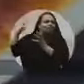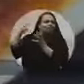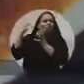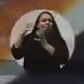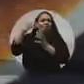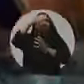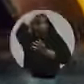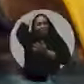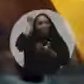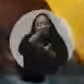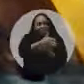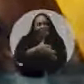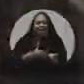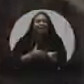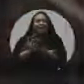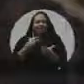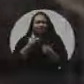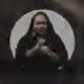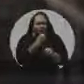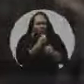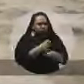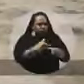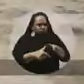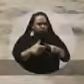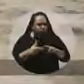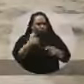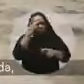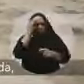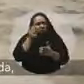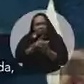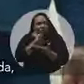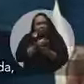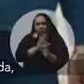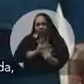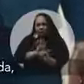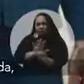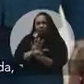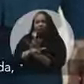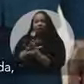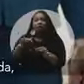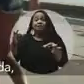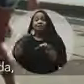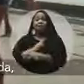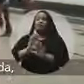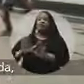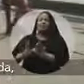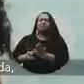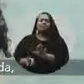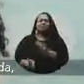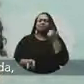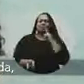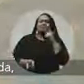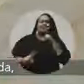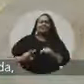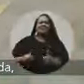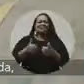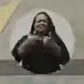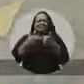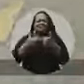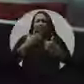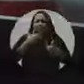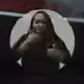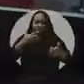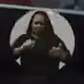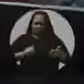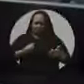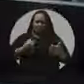do acarajé. A obra gera empregos durante a construção, mas depois a obra deixa o benefício. Não só na melhoria da qualidade de vida,